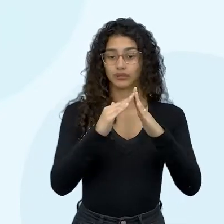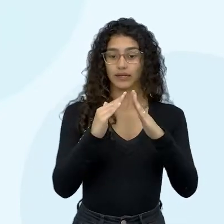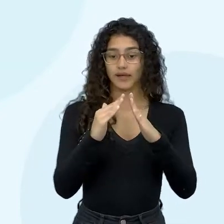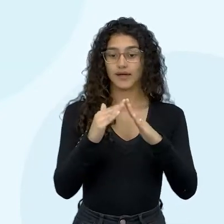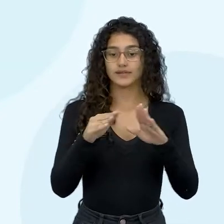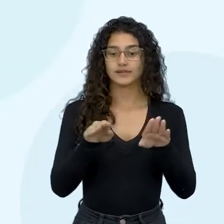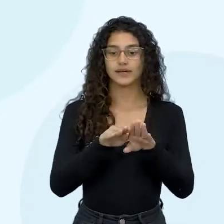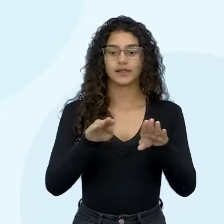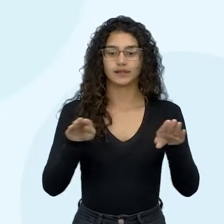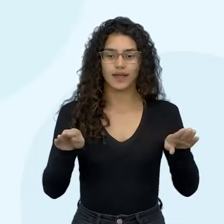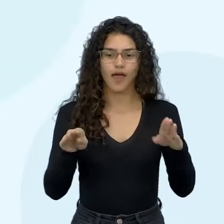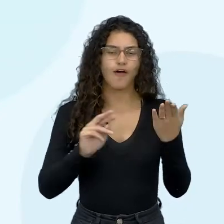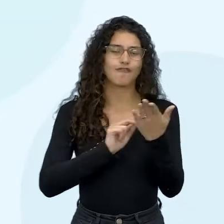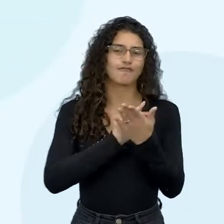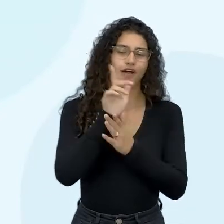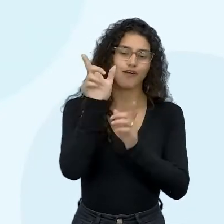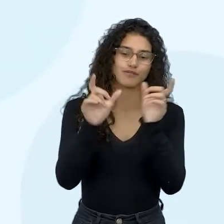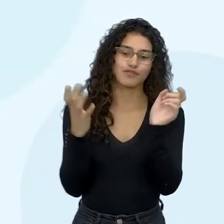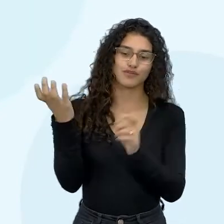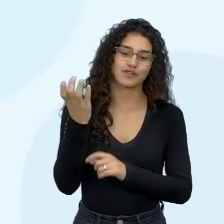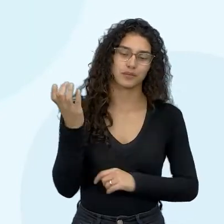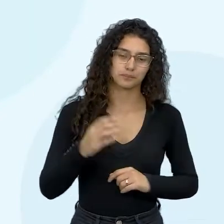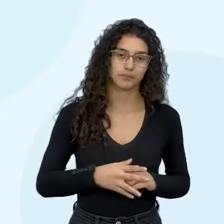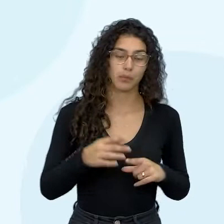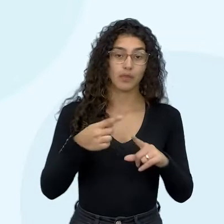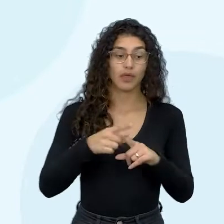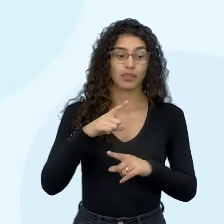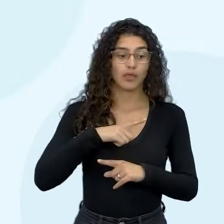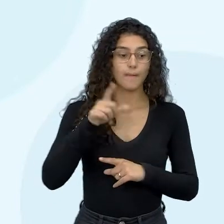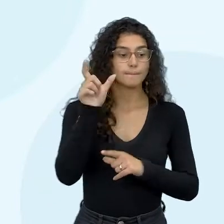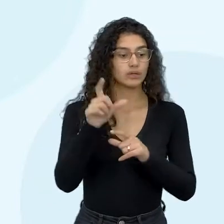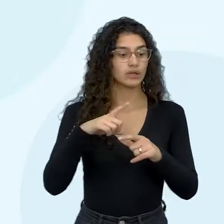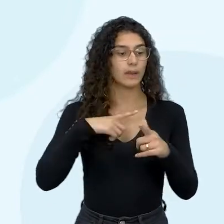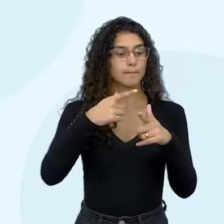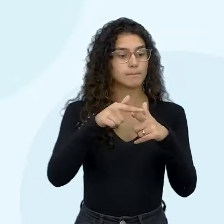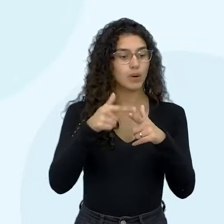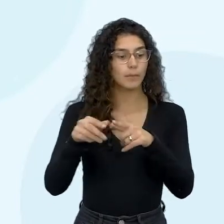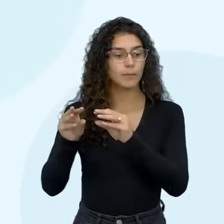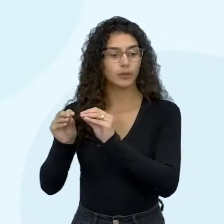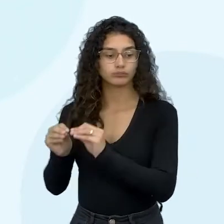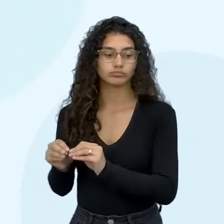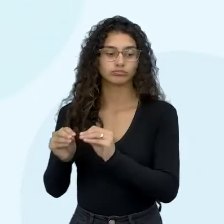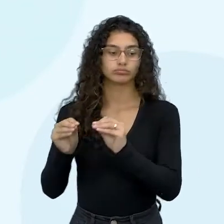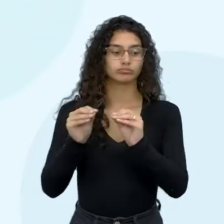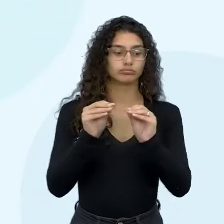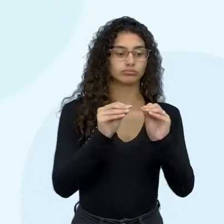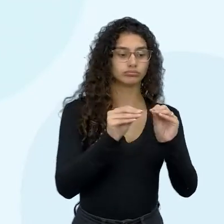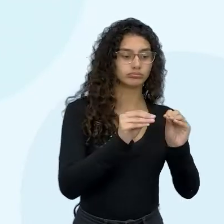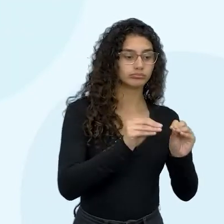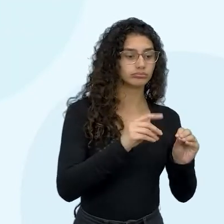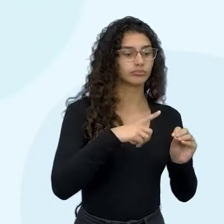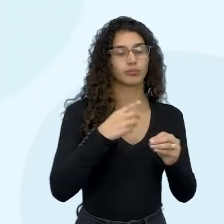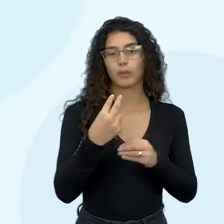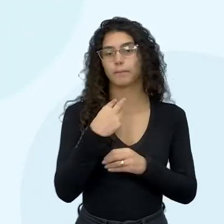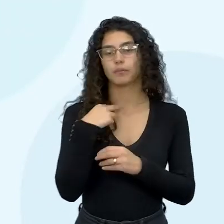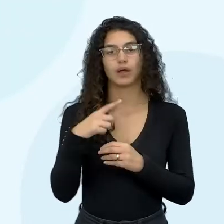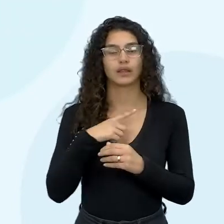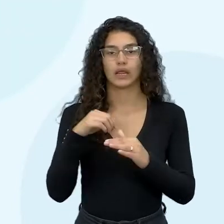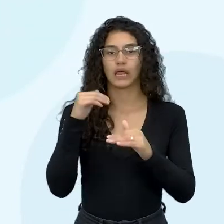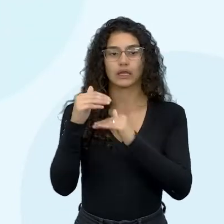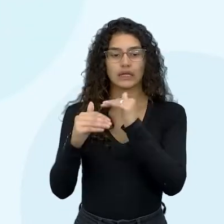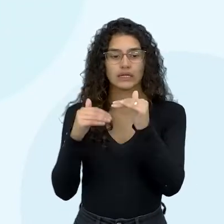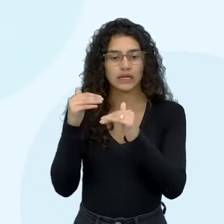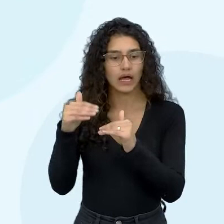o sonho de muita gente, tá? Porque tem gente que tem problema de locomoção, né? Então não pode ter escadas. Então